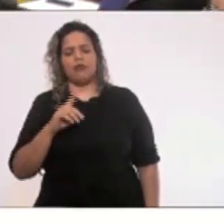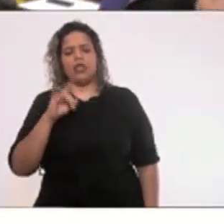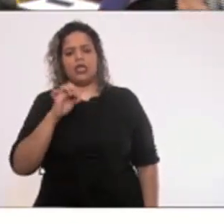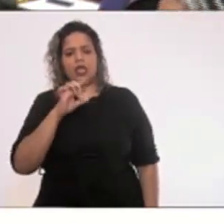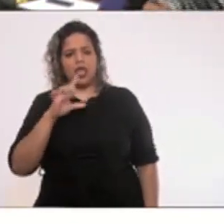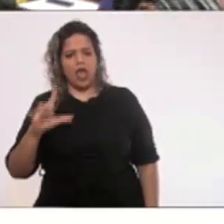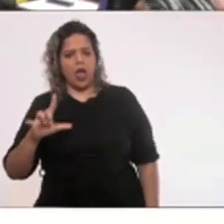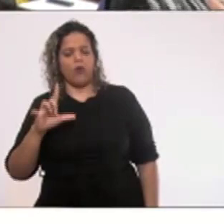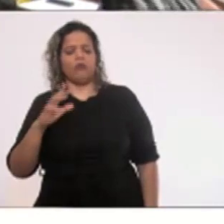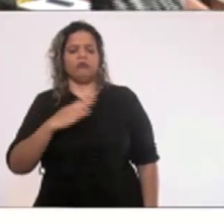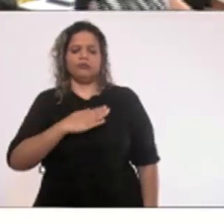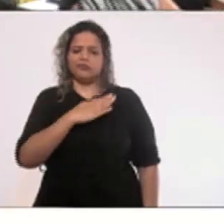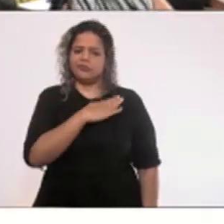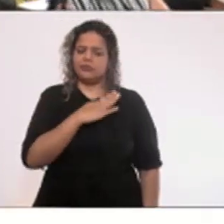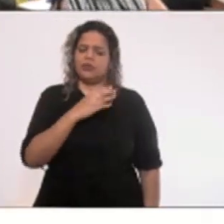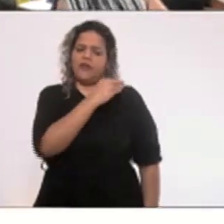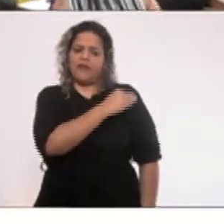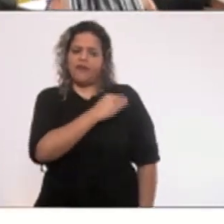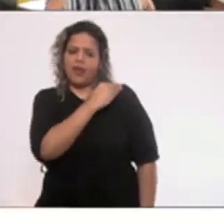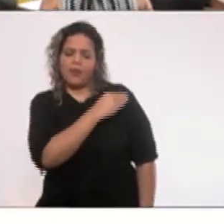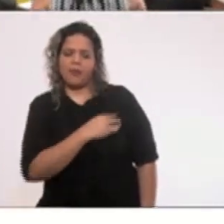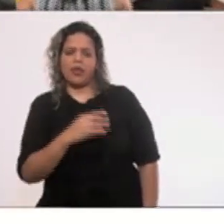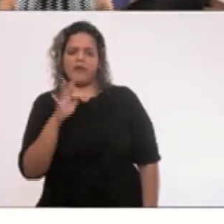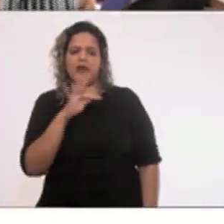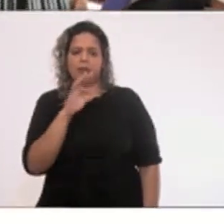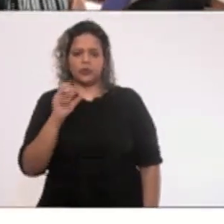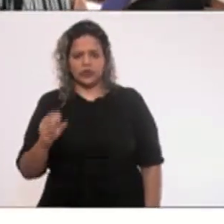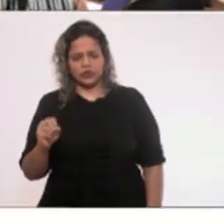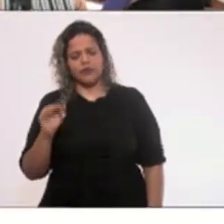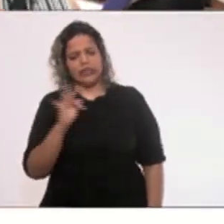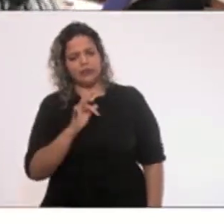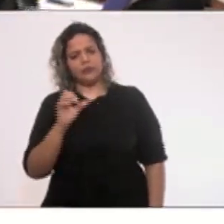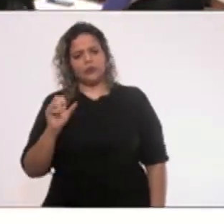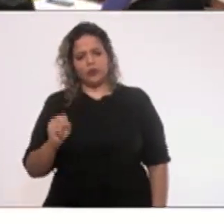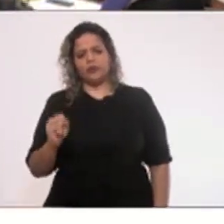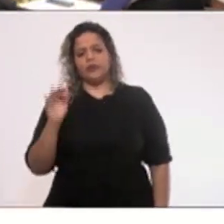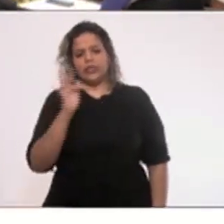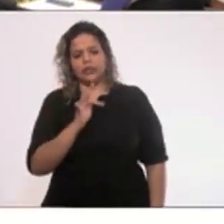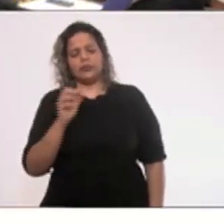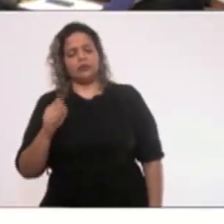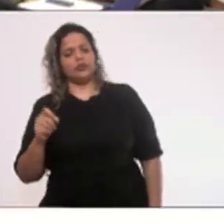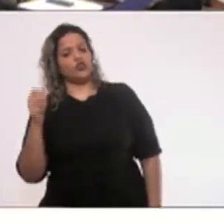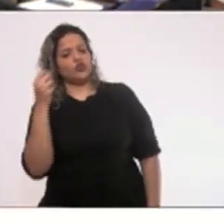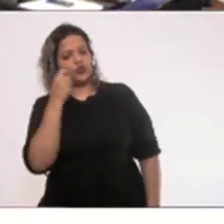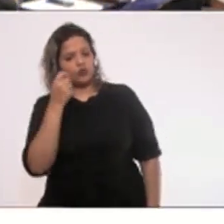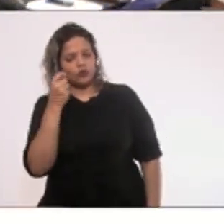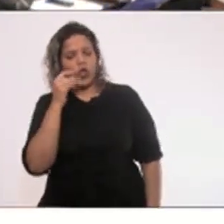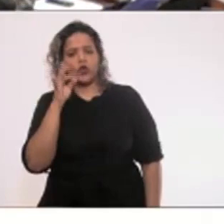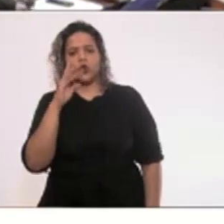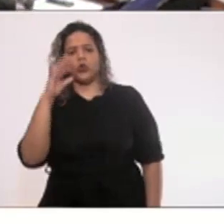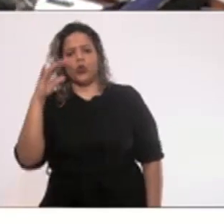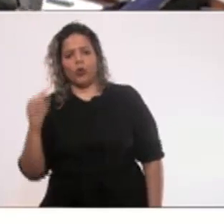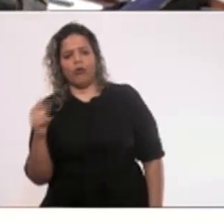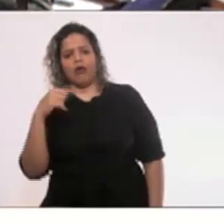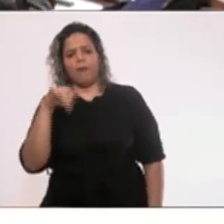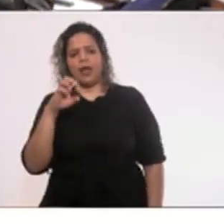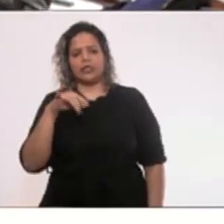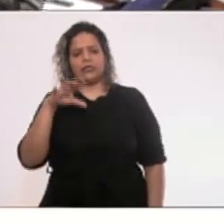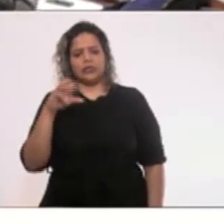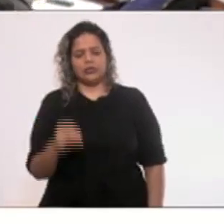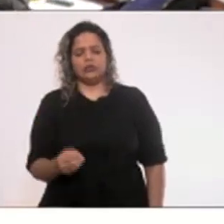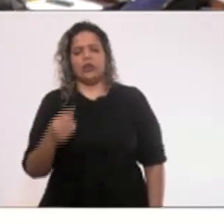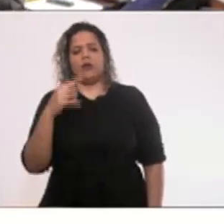Librelon, Delegado Carlos Augusto, Enfermeira Rejane, Fábio Silva, Felipe Soares, Felipe Pobel, Giovanni Ratinho, Gustavo Tutuca, Marcelo Cabeleireiro, Marcelo do